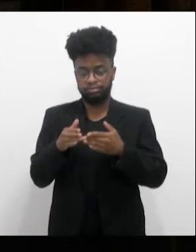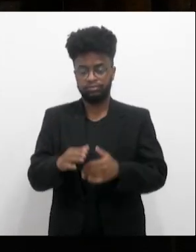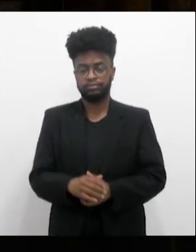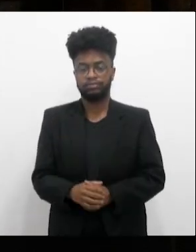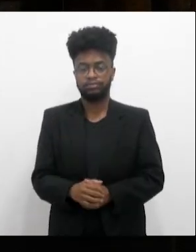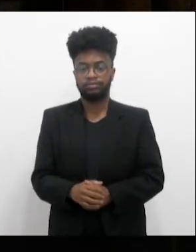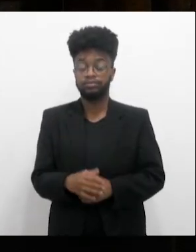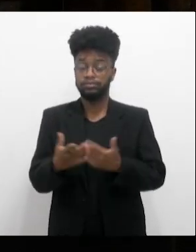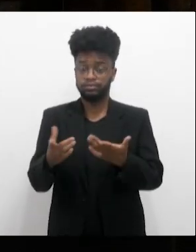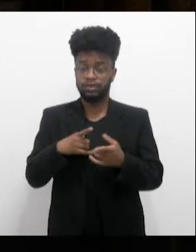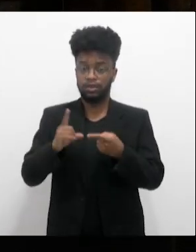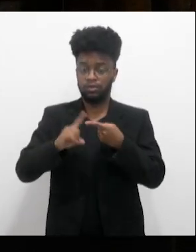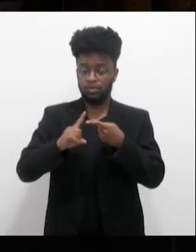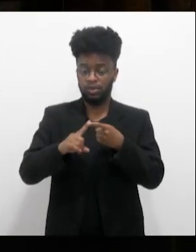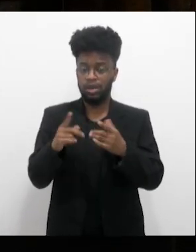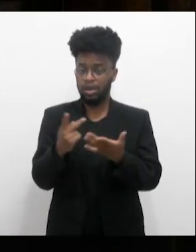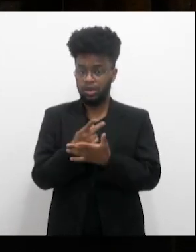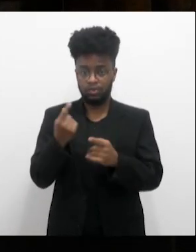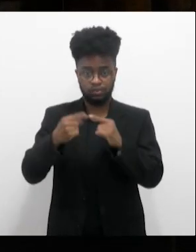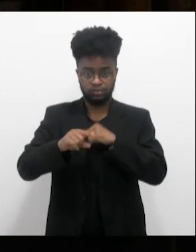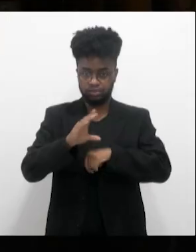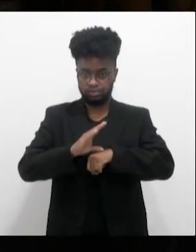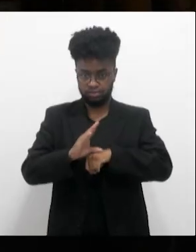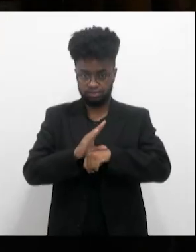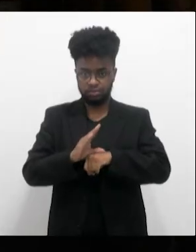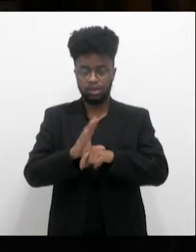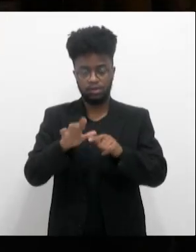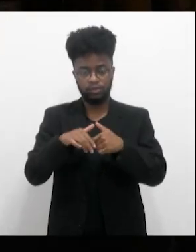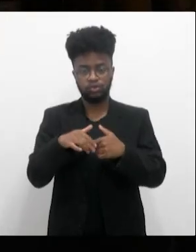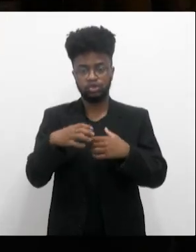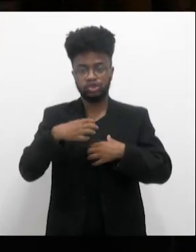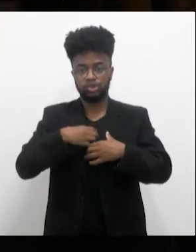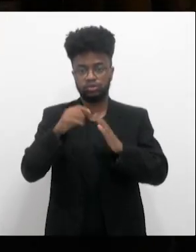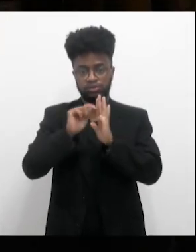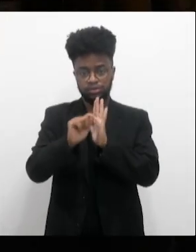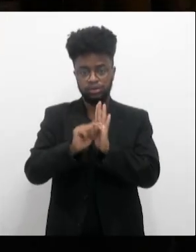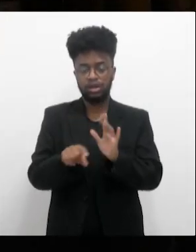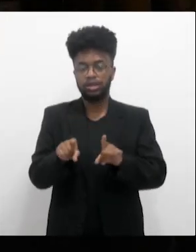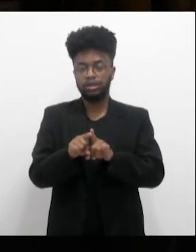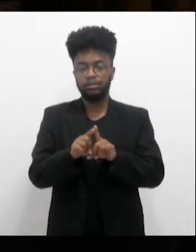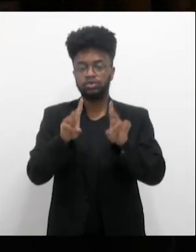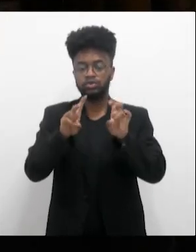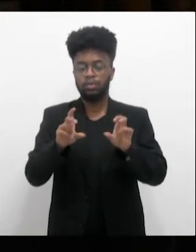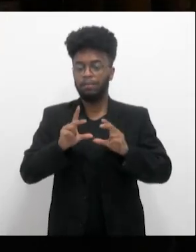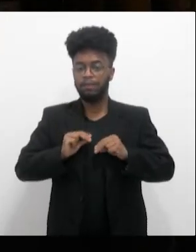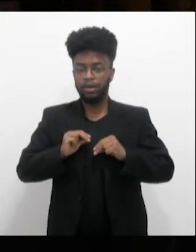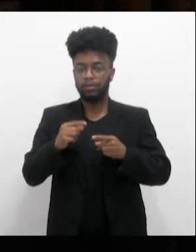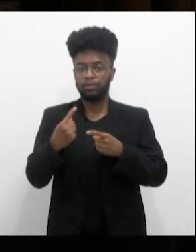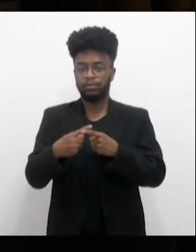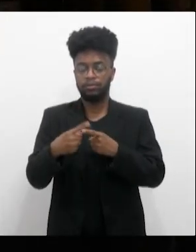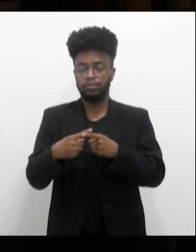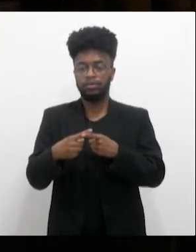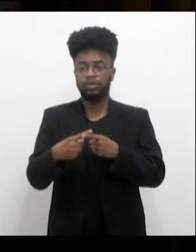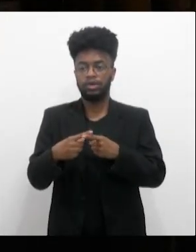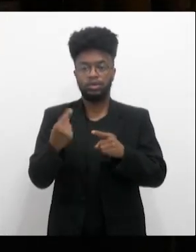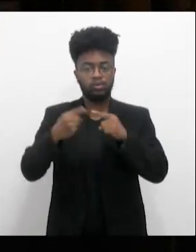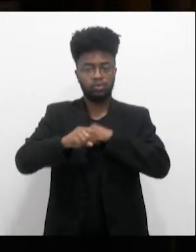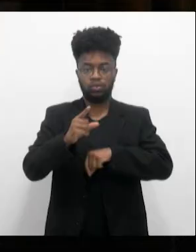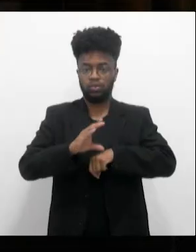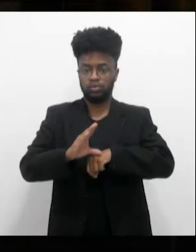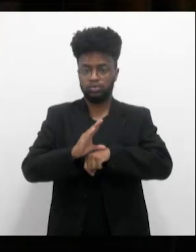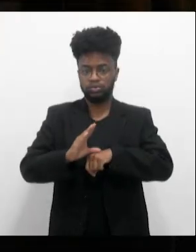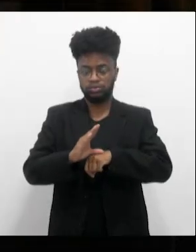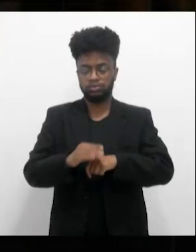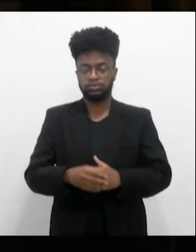um erro de inconstitucionalidade de forma, mas também tem de mérito, porque a Constituição Federal